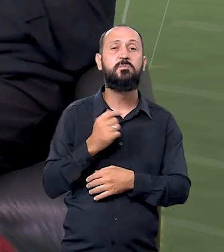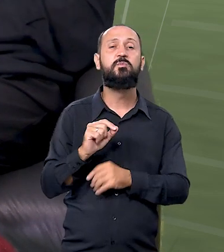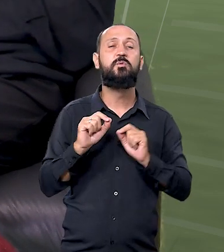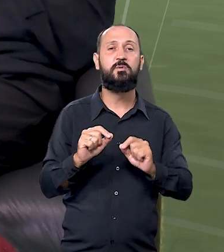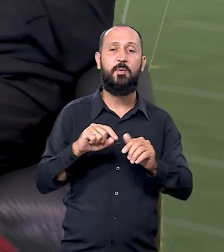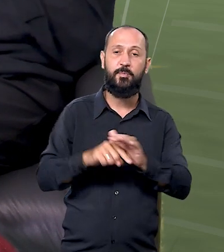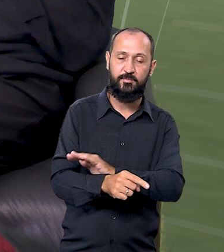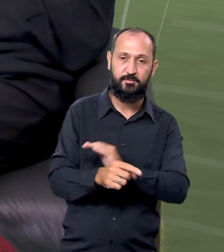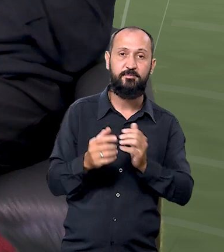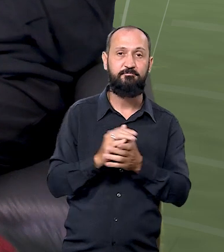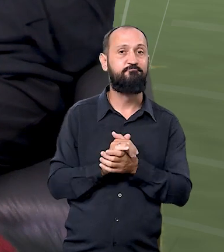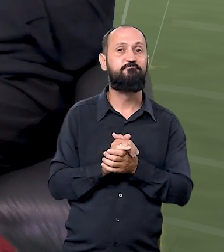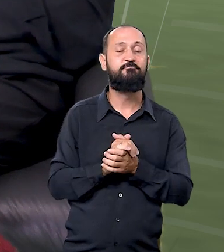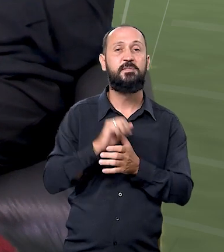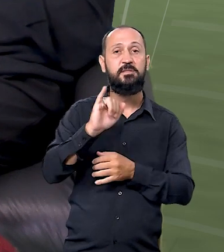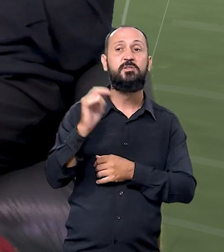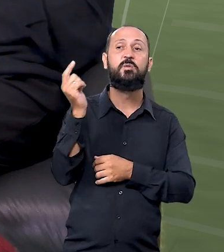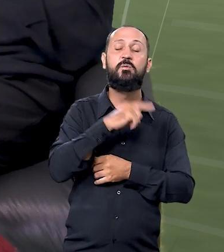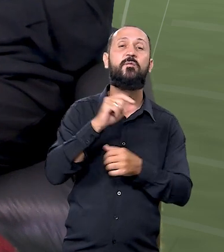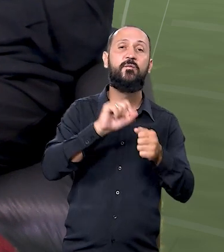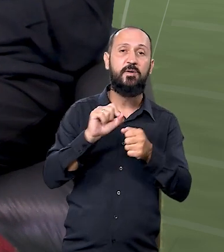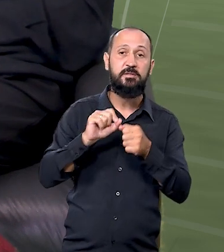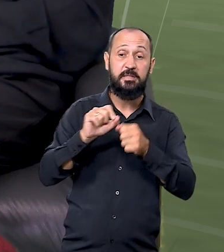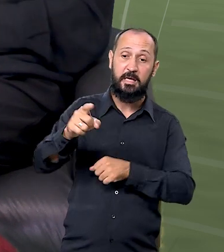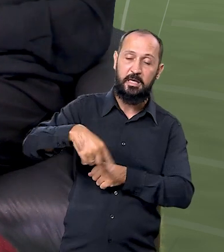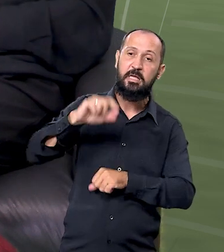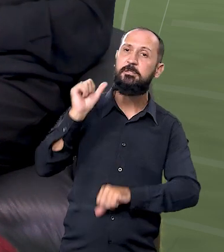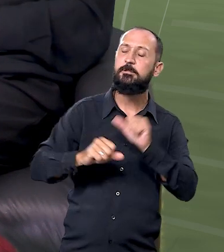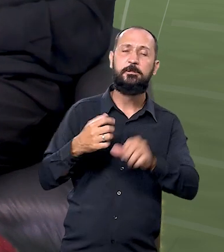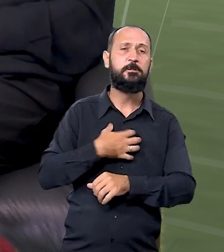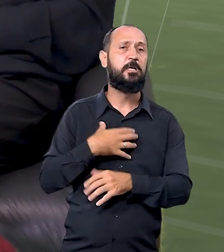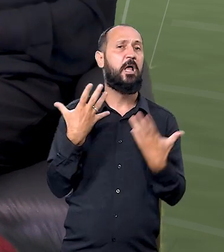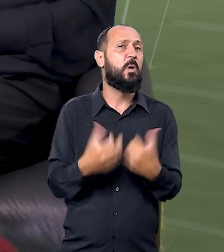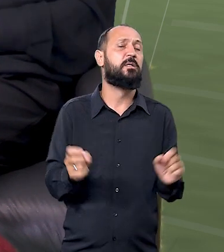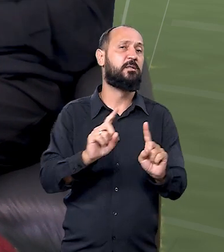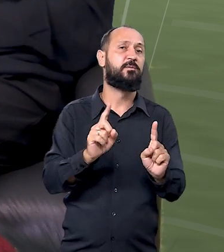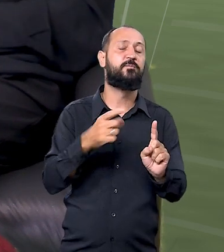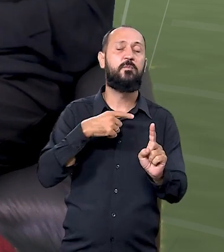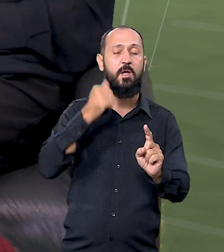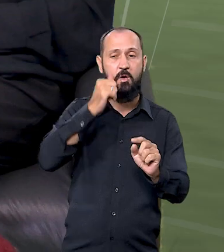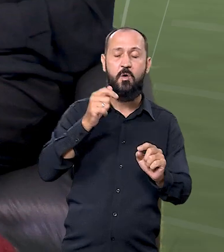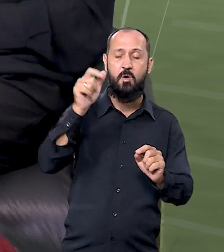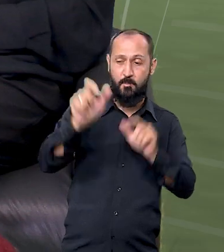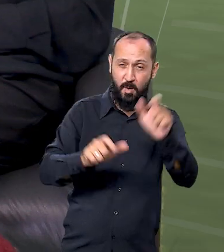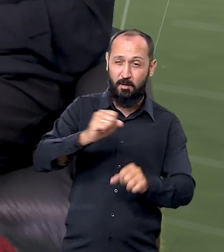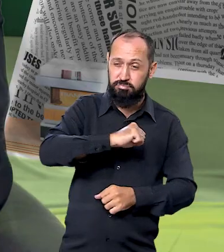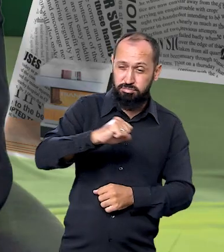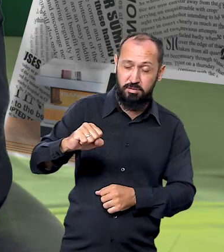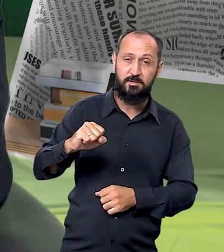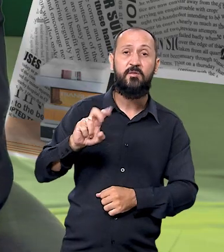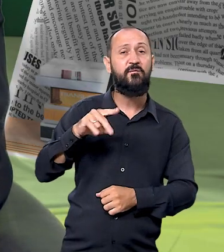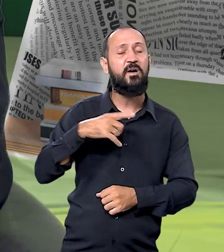mulheres de forma profunda. E se a gente conseguir fazer com que eles também se revoltem, por exemplo, contra o